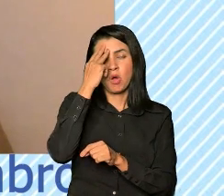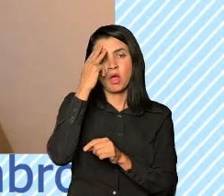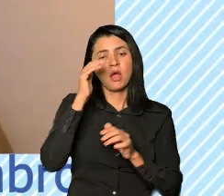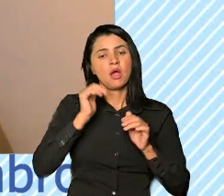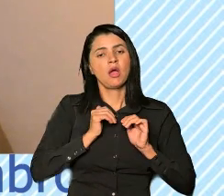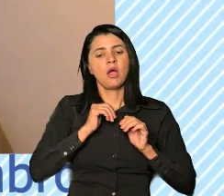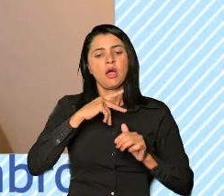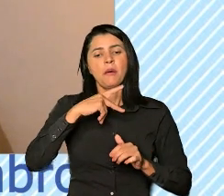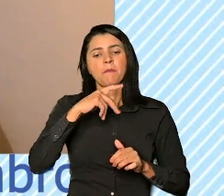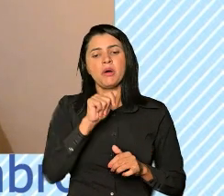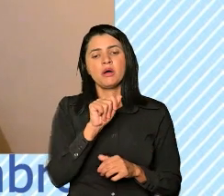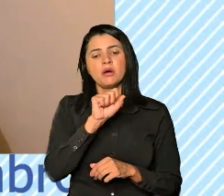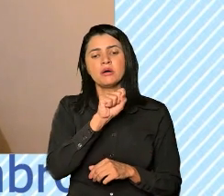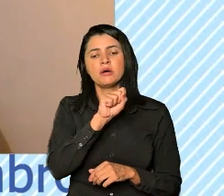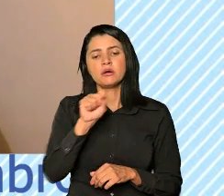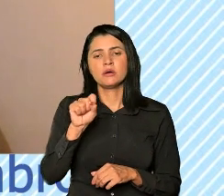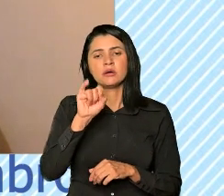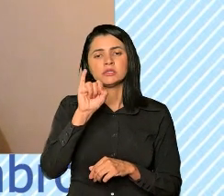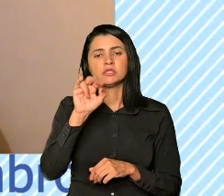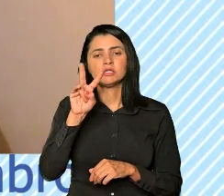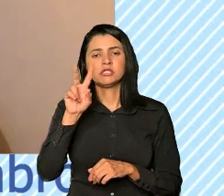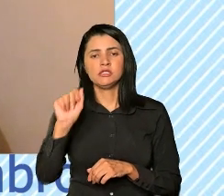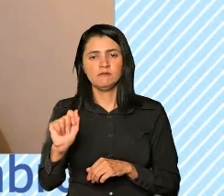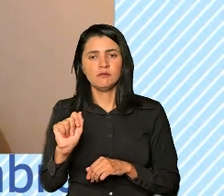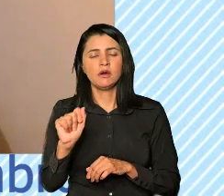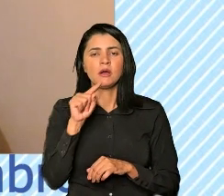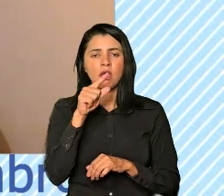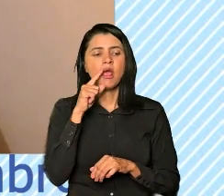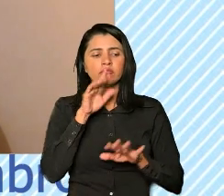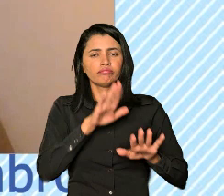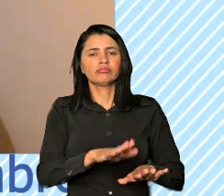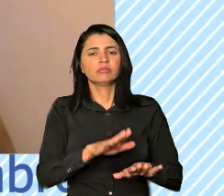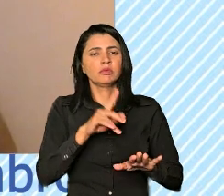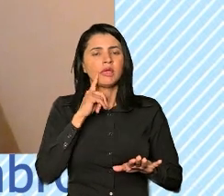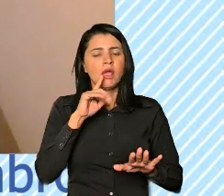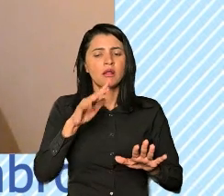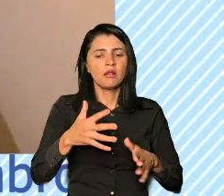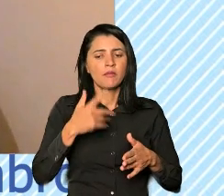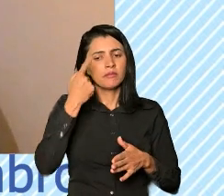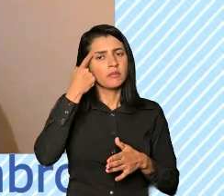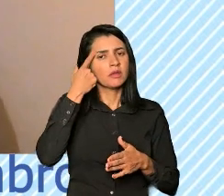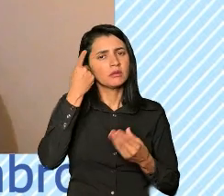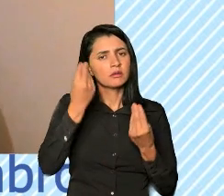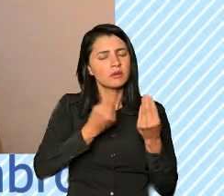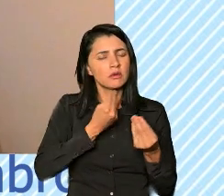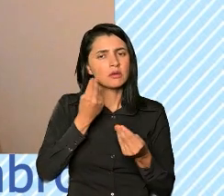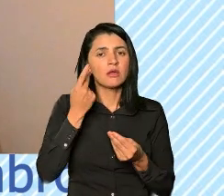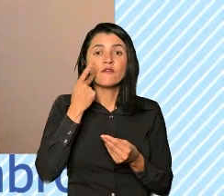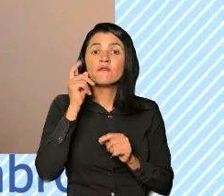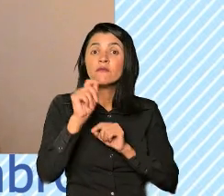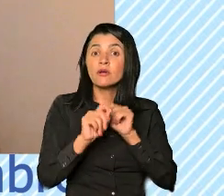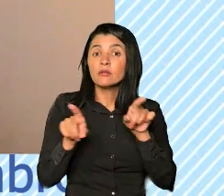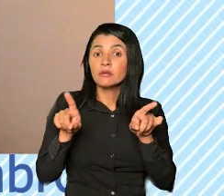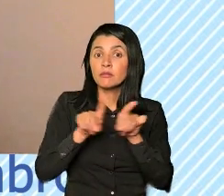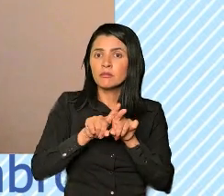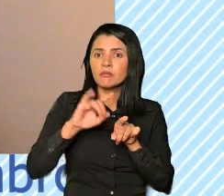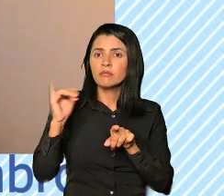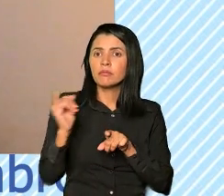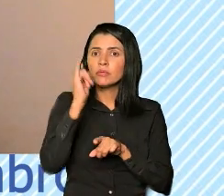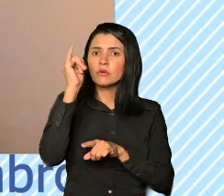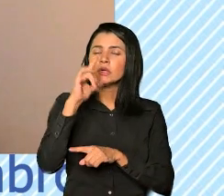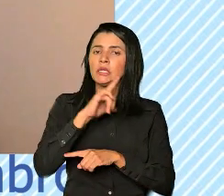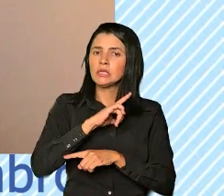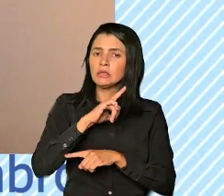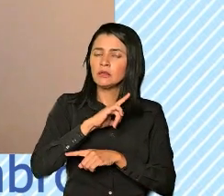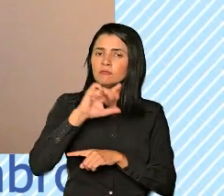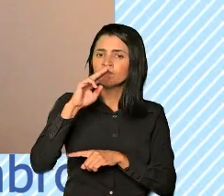passiva, que ela está aí e que ela não nos leva a pensar, né? E ela fala o seguinte, a importância que a gente tem que ter